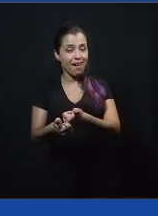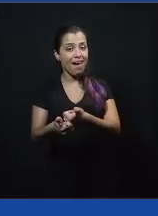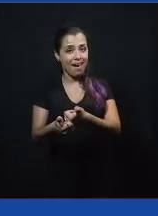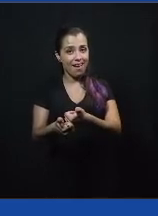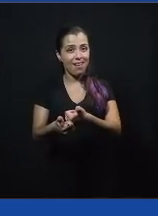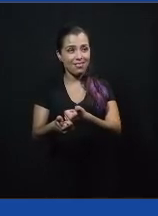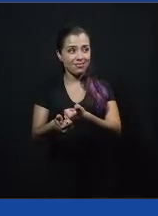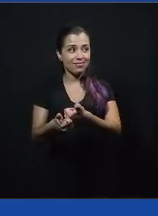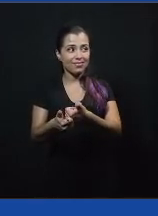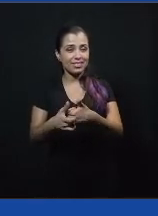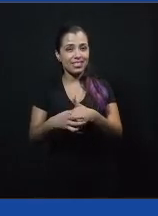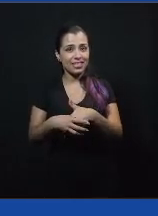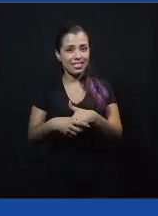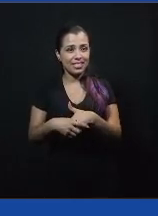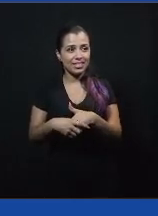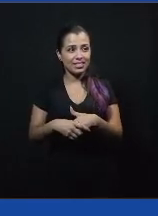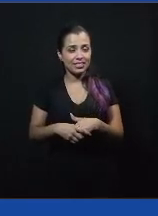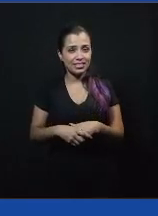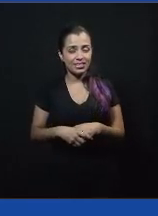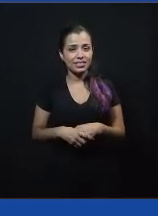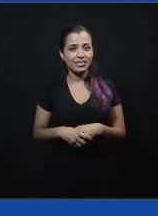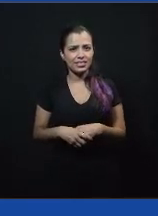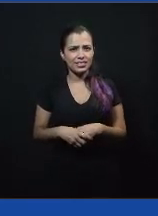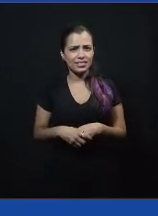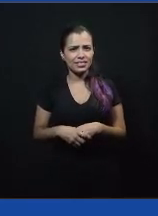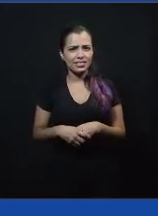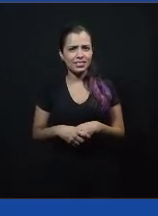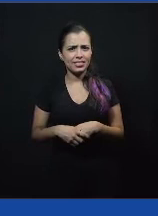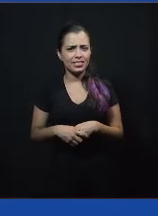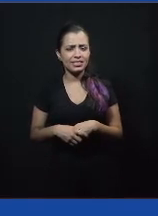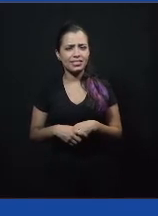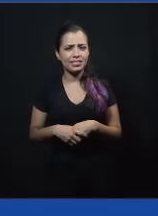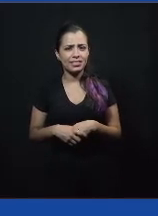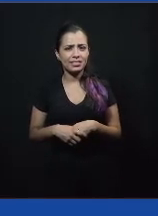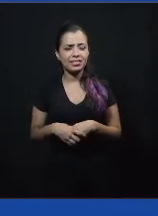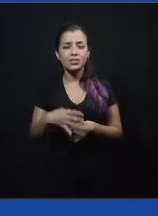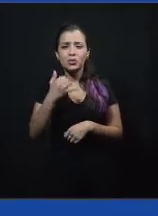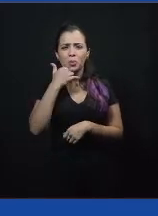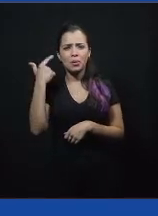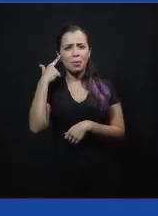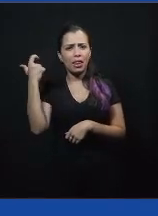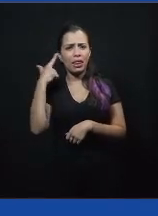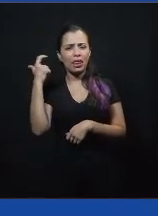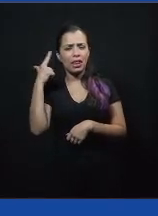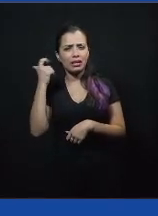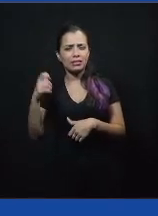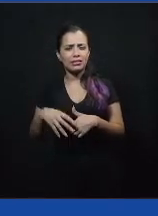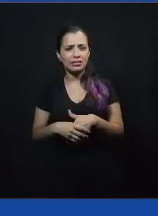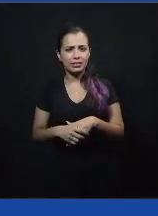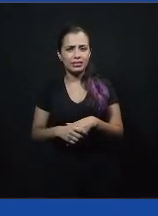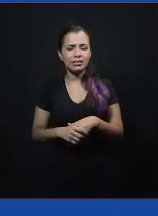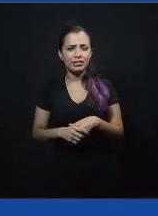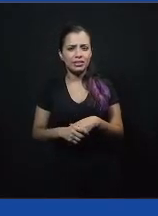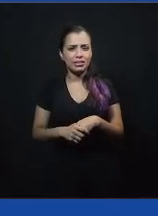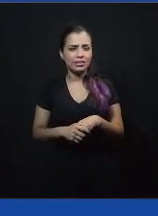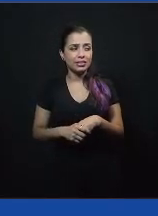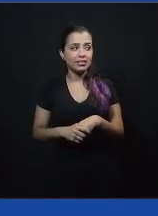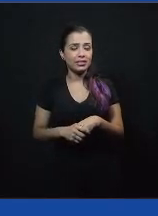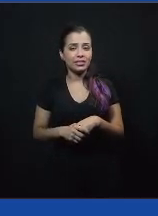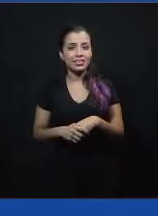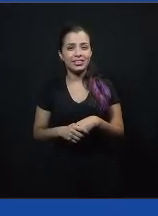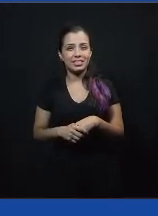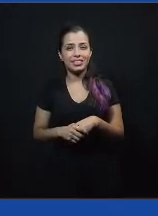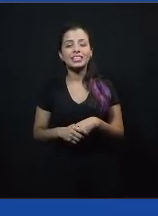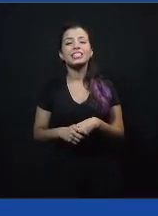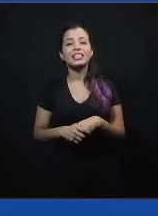gente vai abrir aqui uma apresentação para vocês para conhecer um pouquinho o detalhes de como o agente